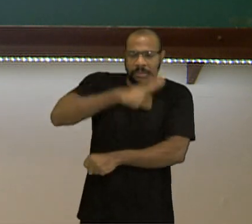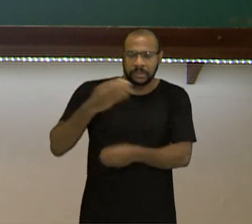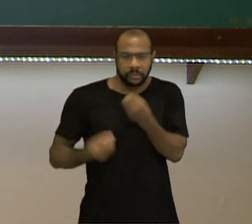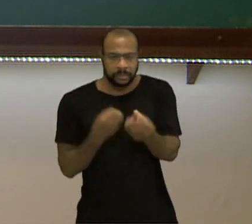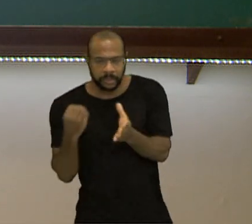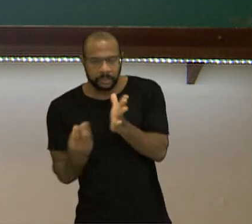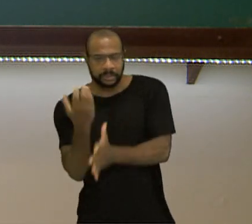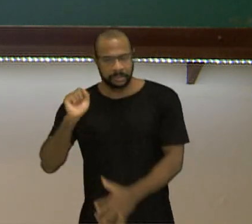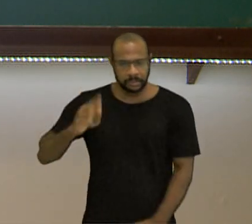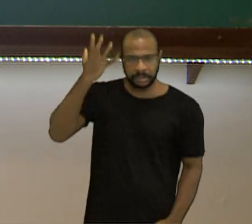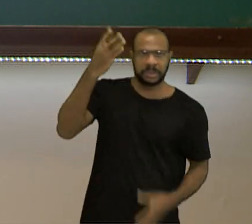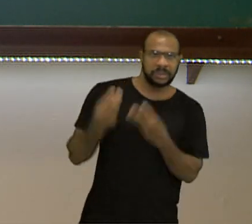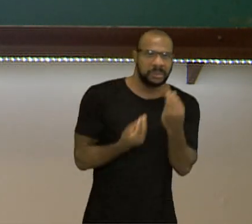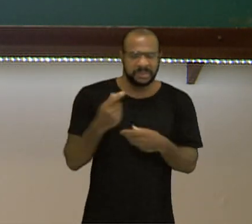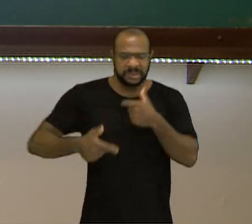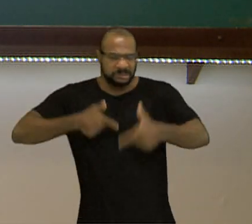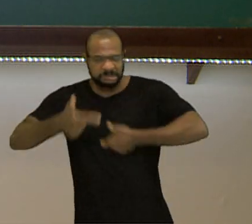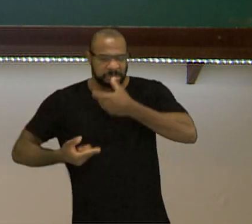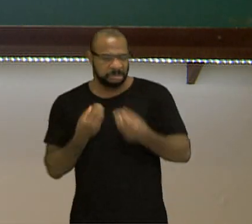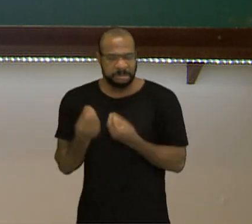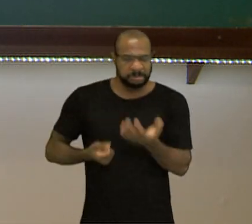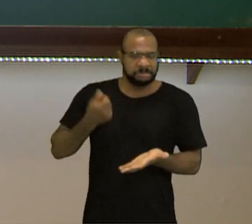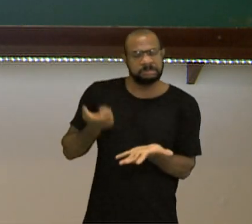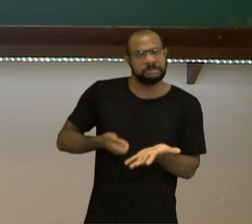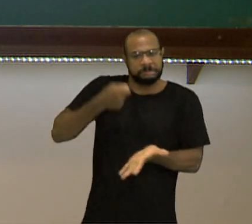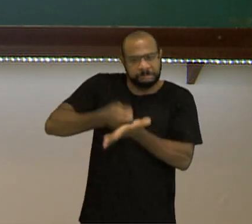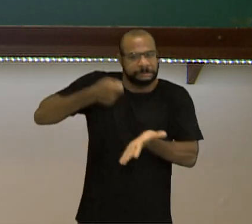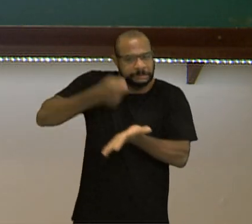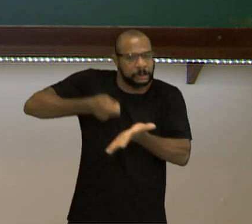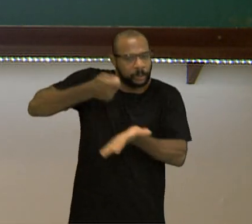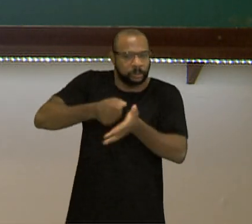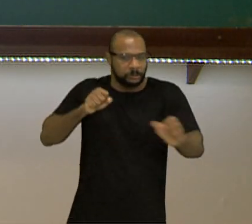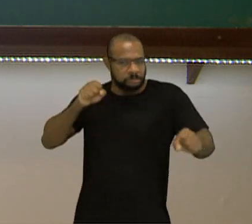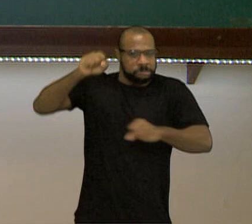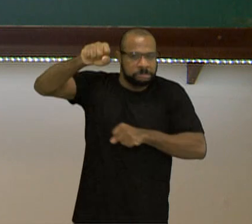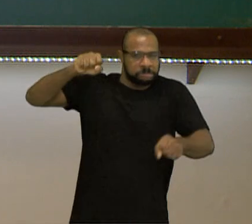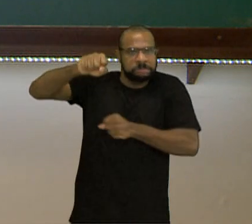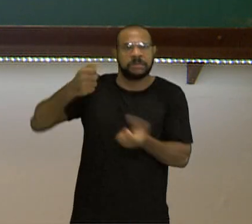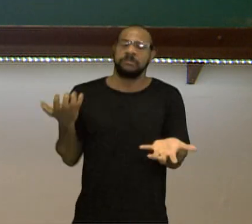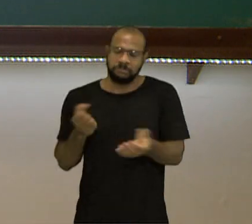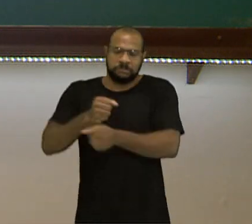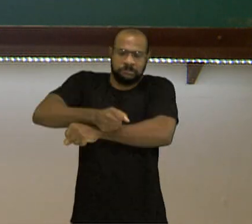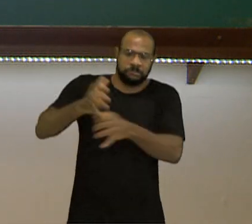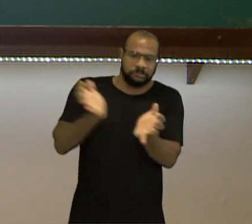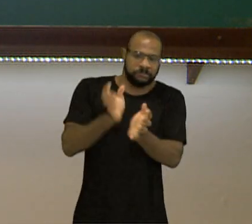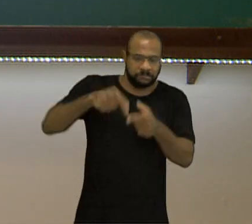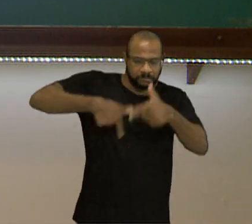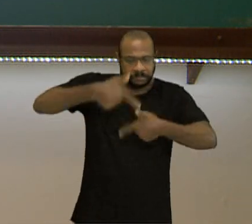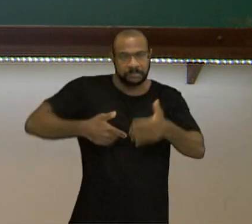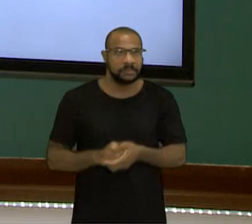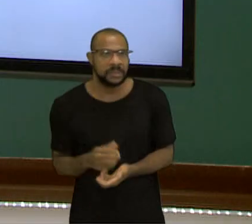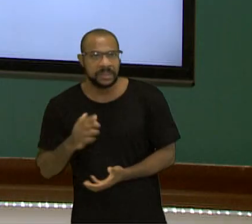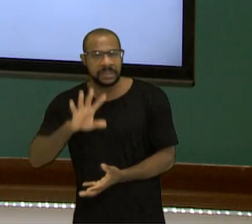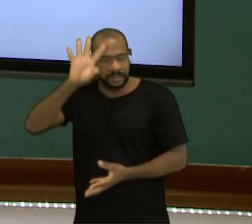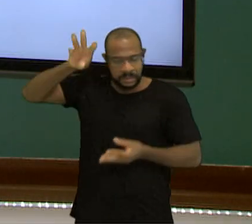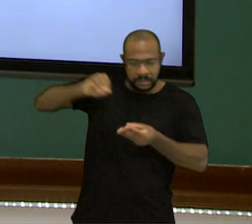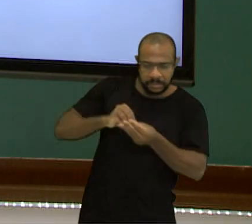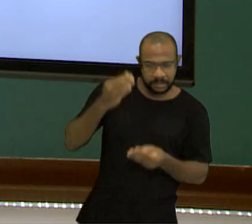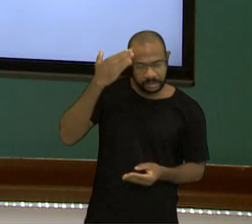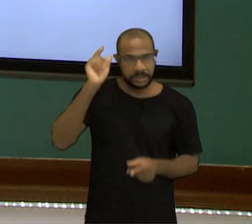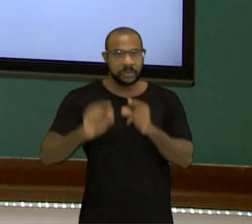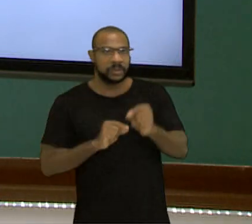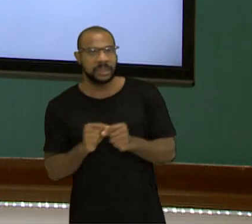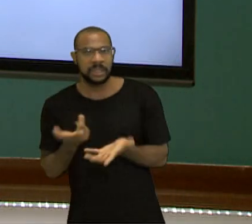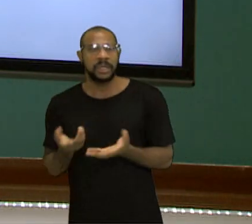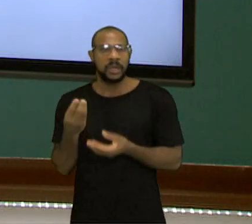aí as condições de trabalho e formas de resistência dos africanos e africanas escravizados. Compreender a dinâmica do comércio